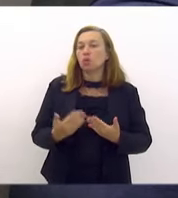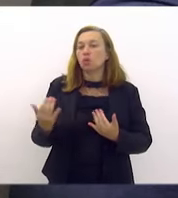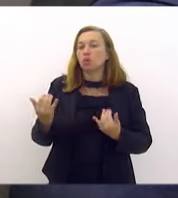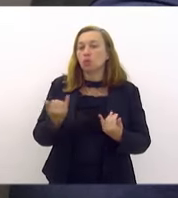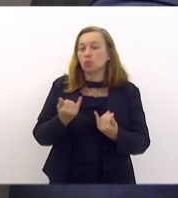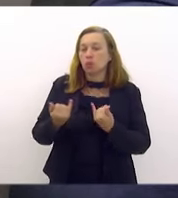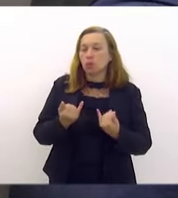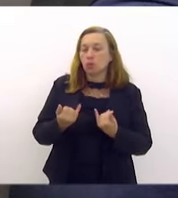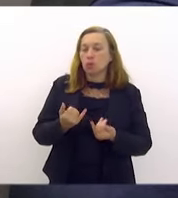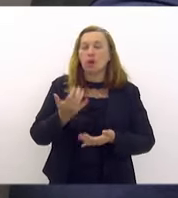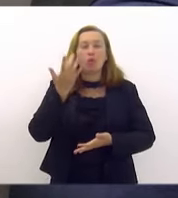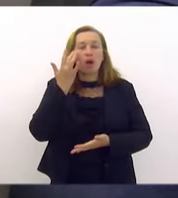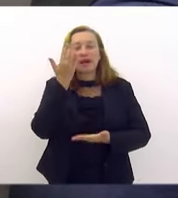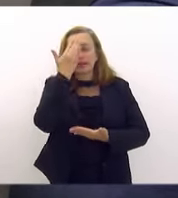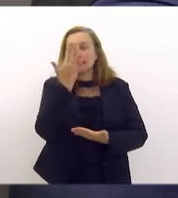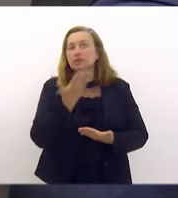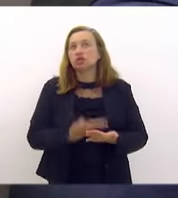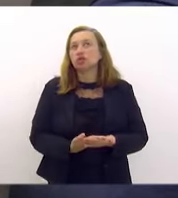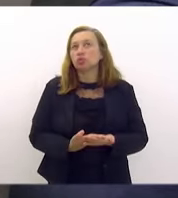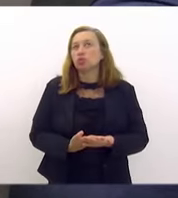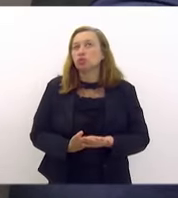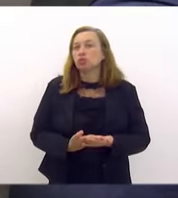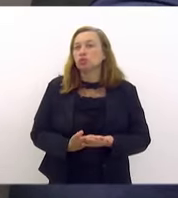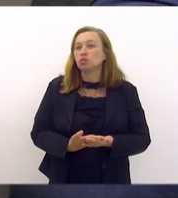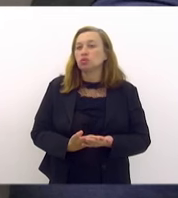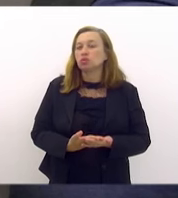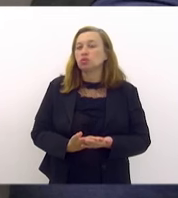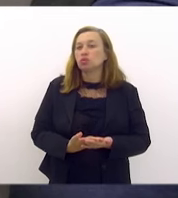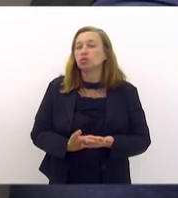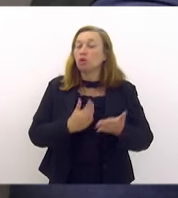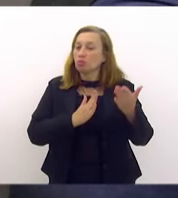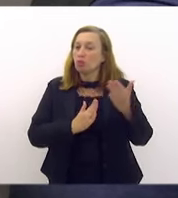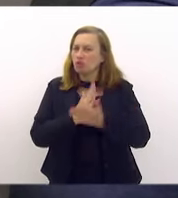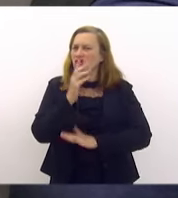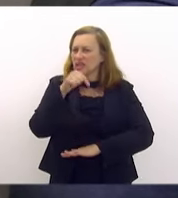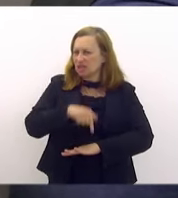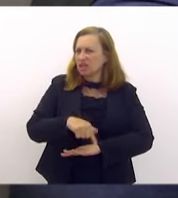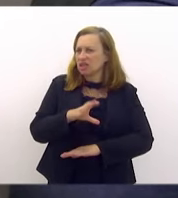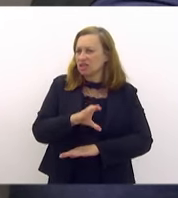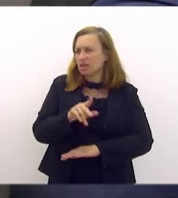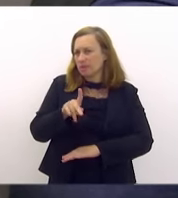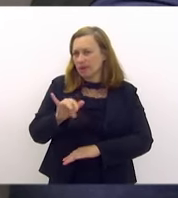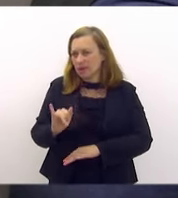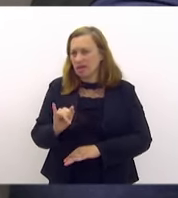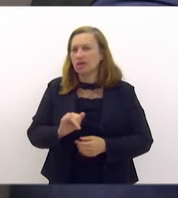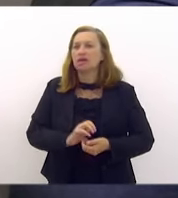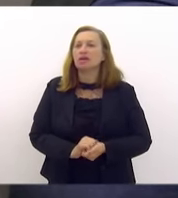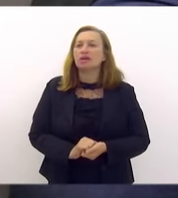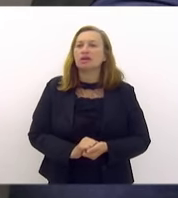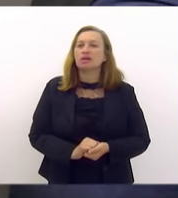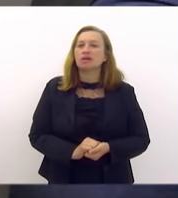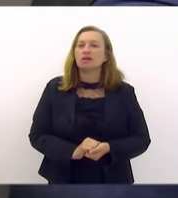que os requerimentos de informação que são aprovados aqui na cpmi na comissão eles são